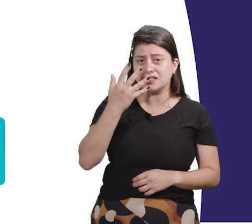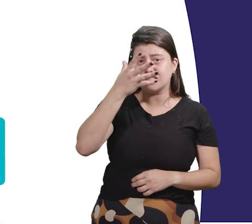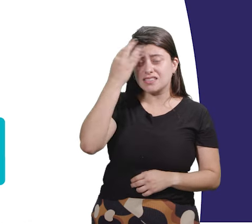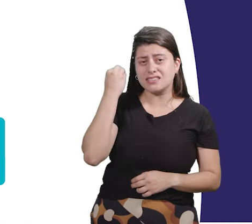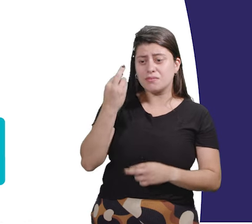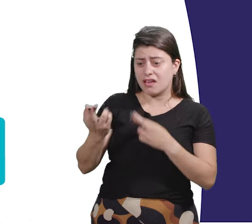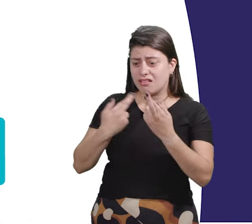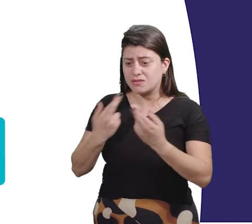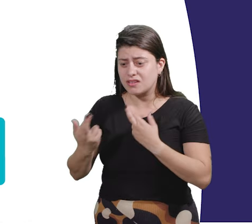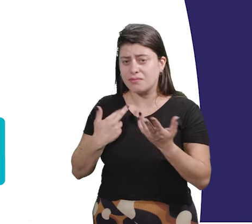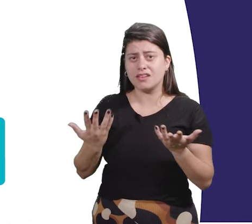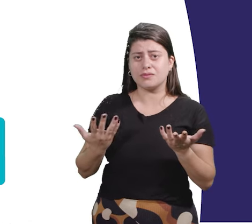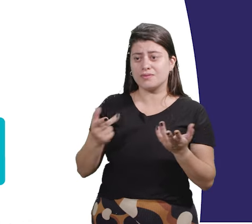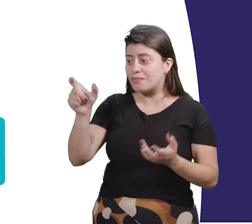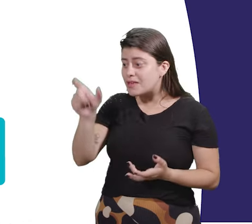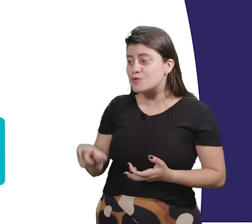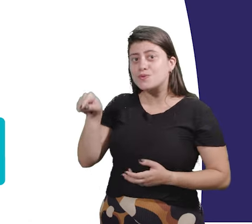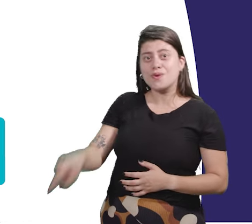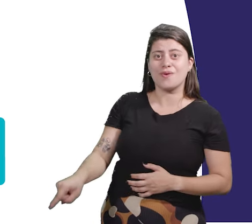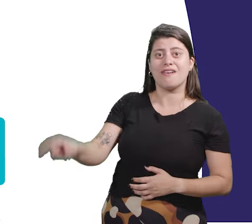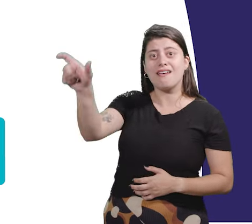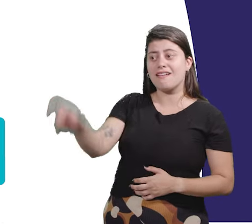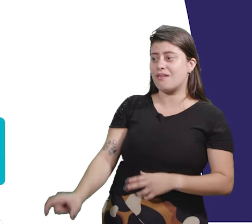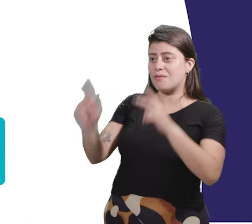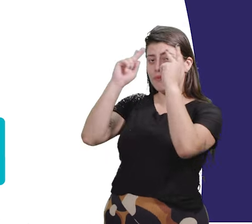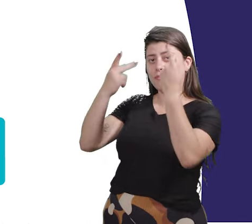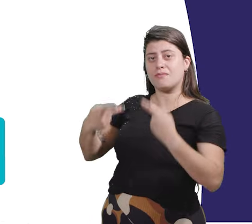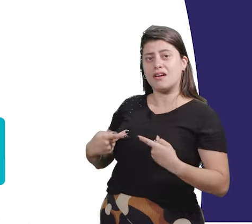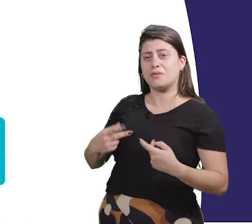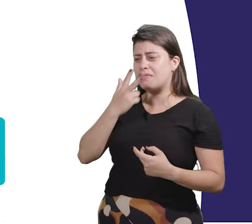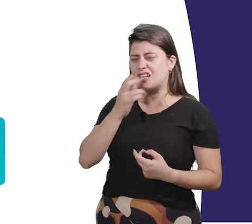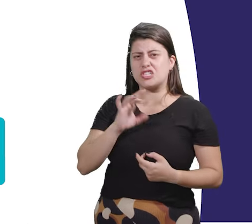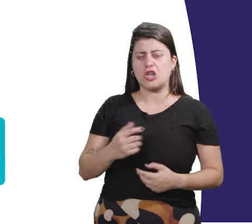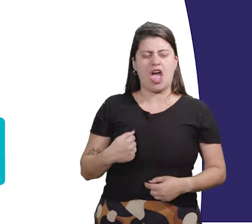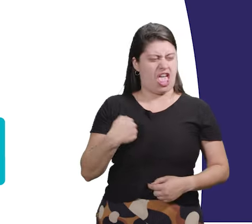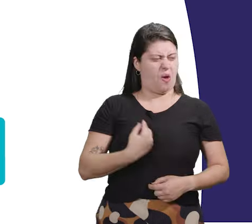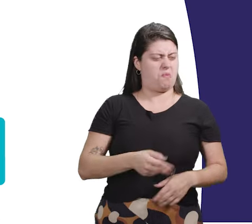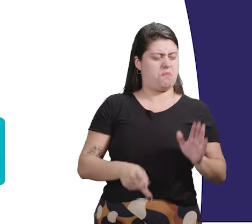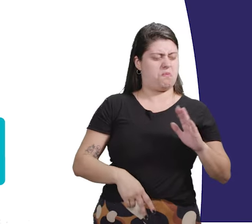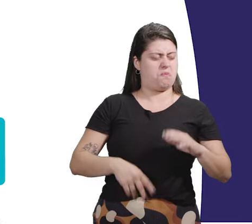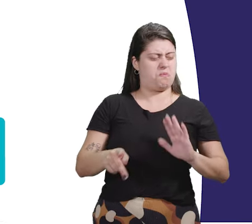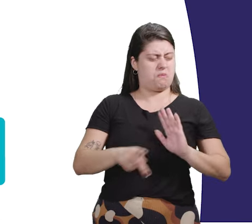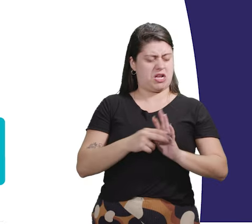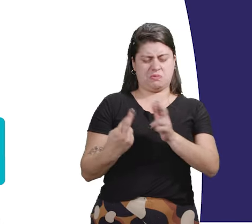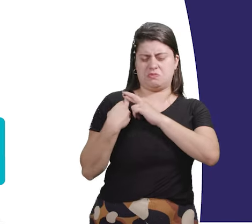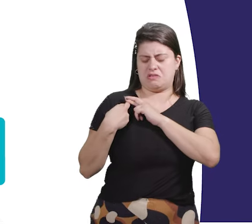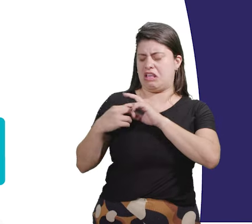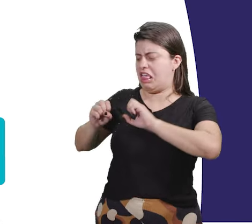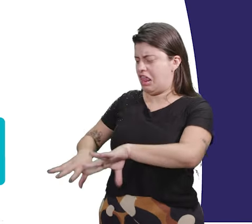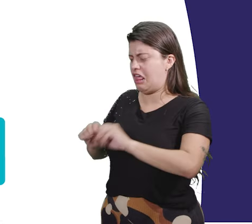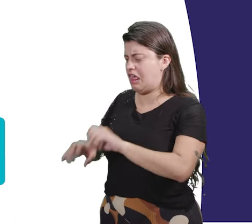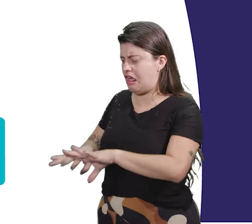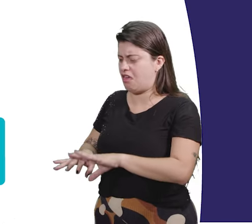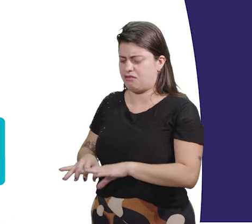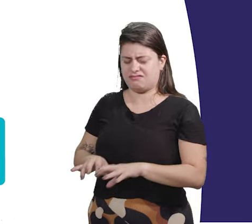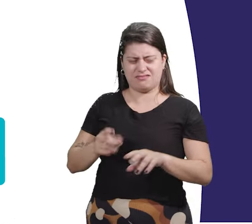A gente fica, às vezes, naquela função de educar, de uma rotina, às vezes, desgastante, levar na escola, buscar, reunião, médico.